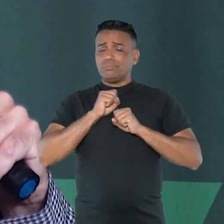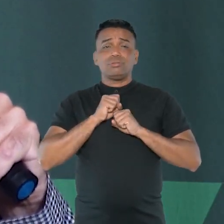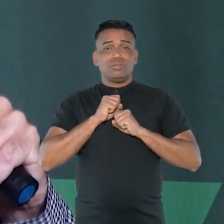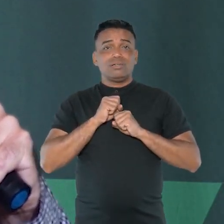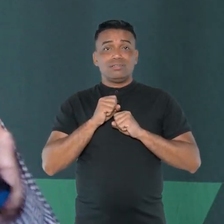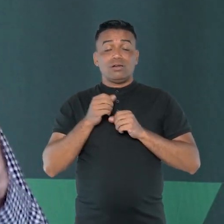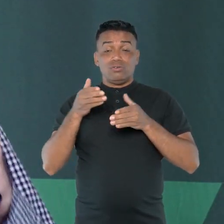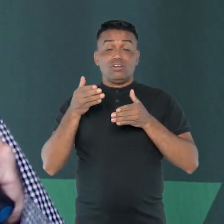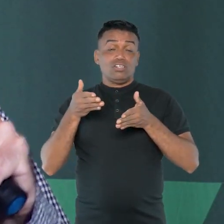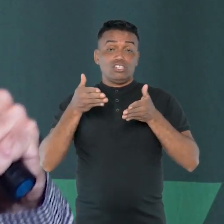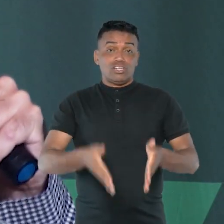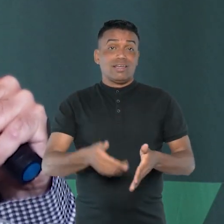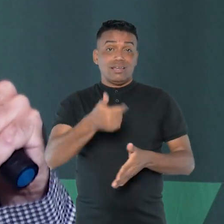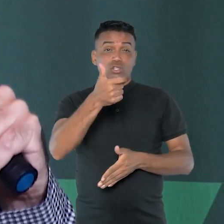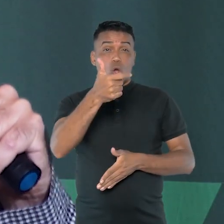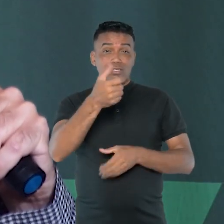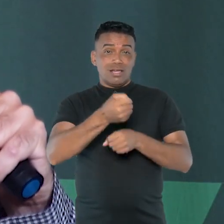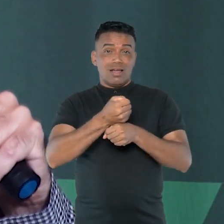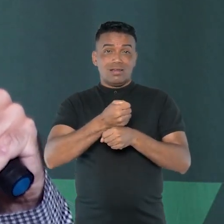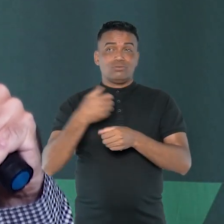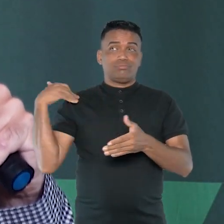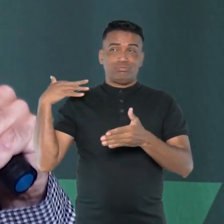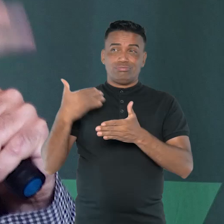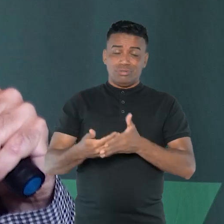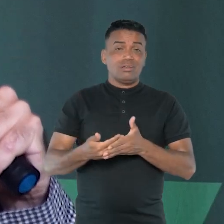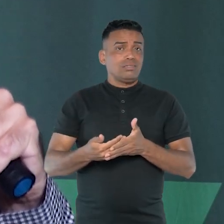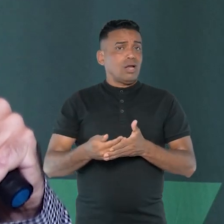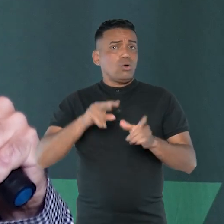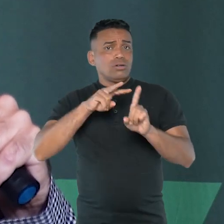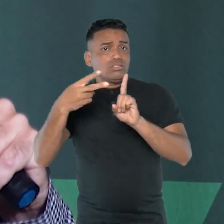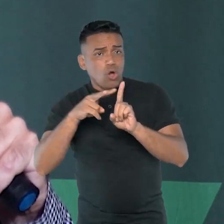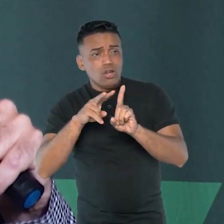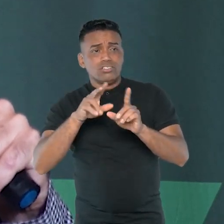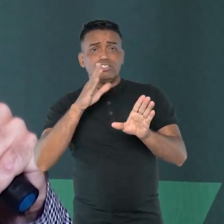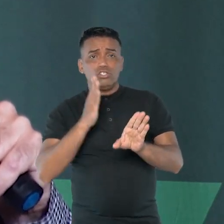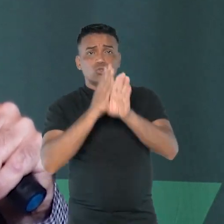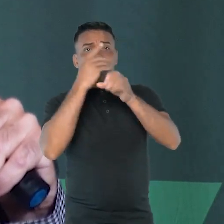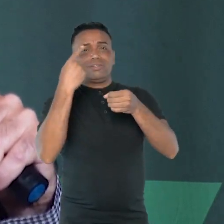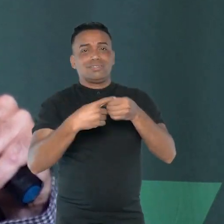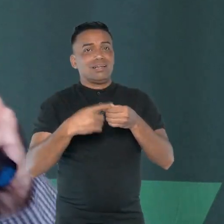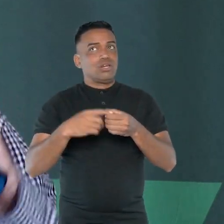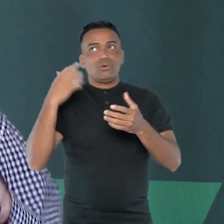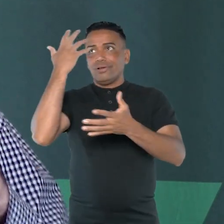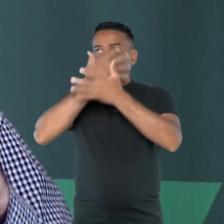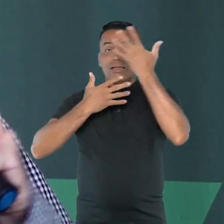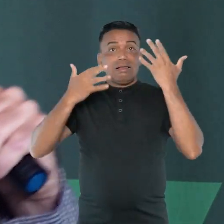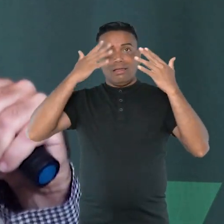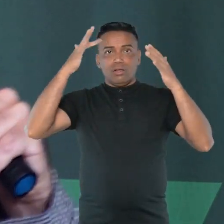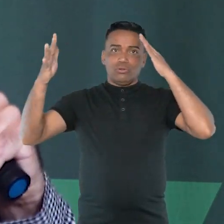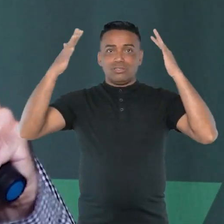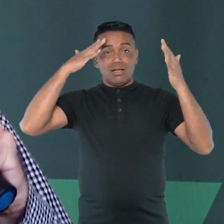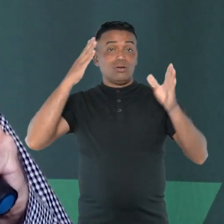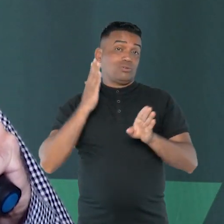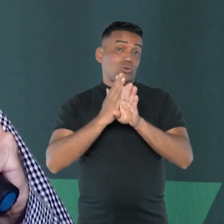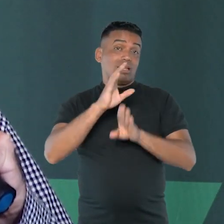apesar de estar há 12 anos aqui, mas também tenho esses olhos ainda de descobrir uma cidade. Claro que eu não tinha ilusão de que eu ia encontrar o